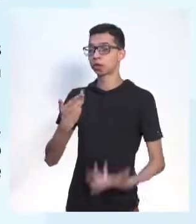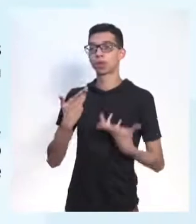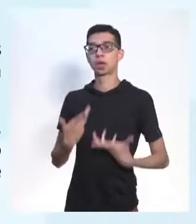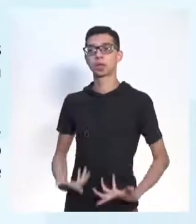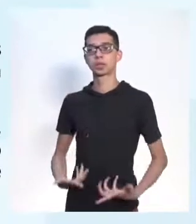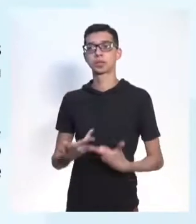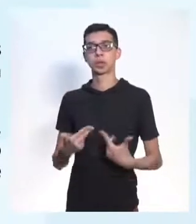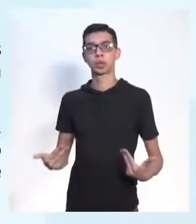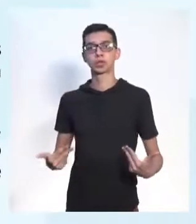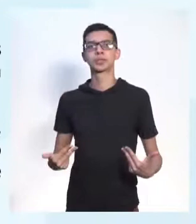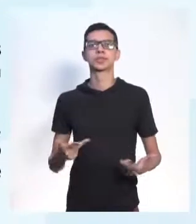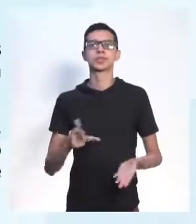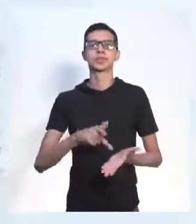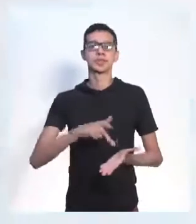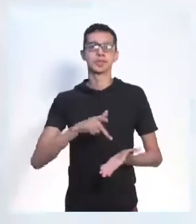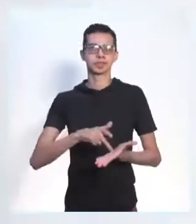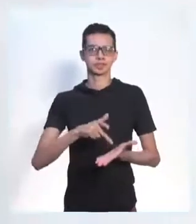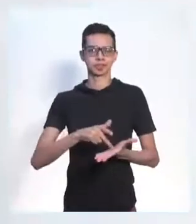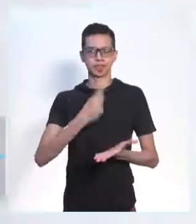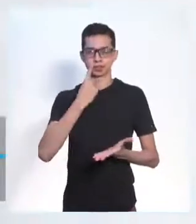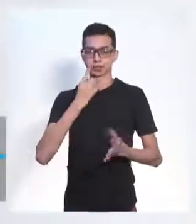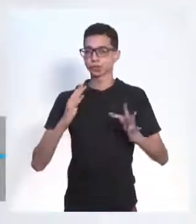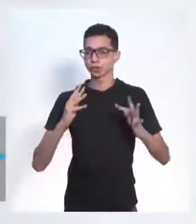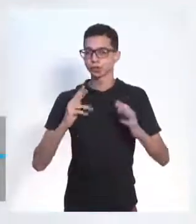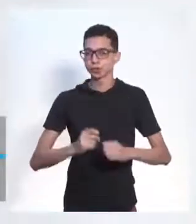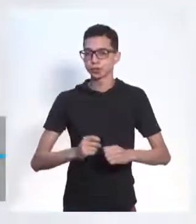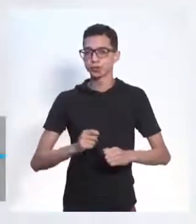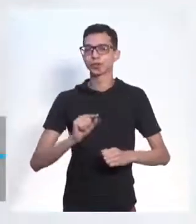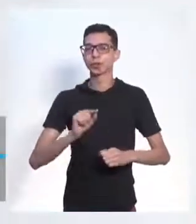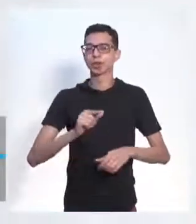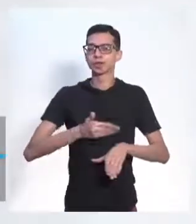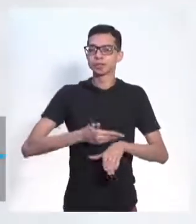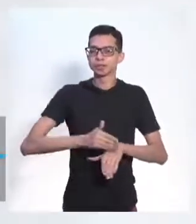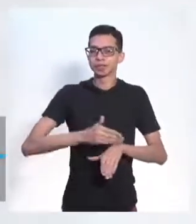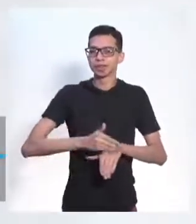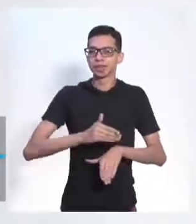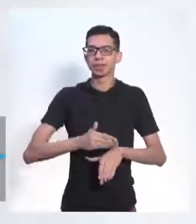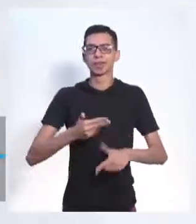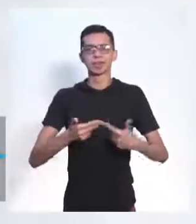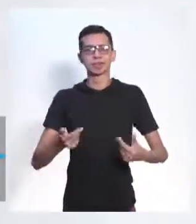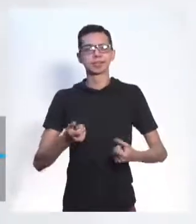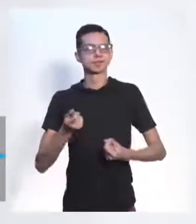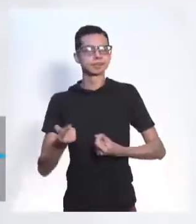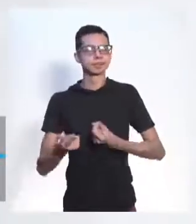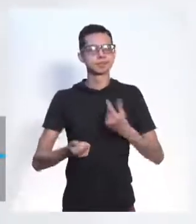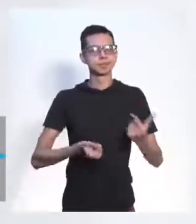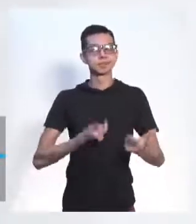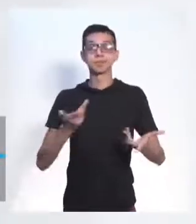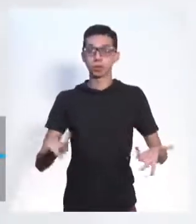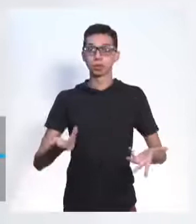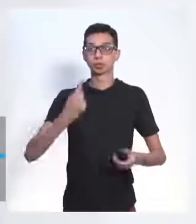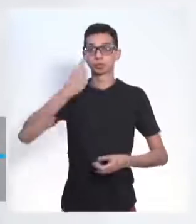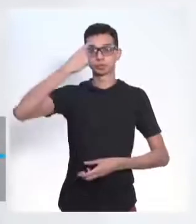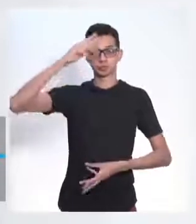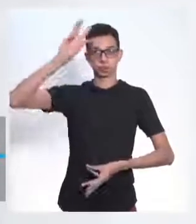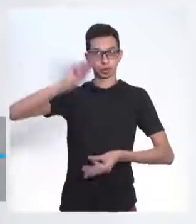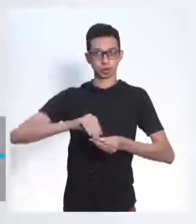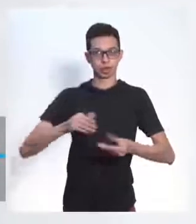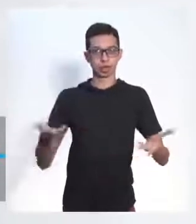A gente viu todas essas habilidades aí, tem umas habilidades a mais aí, então a gente vai fazer essa conclusão. Hoje a gente